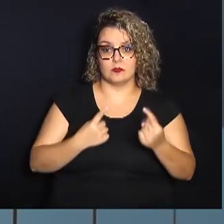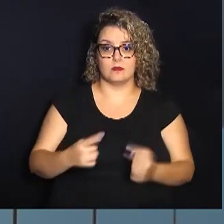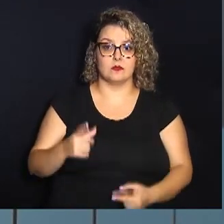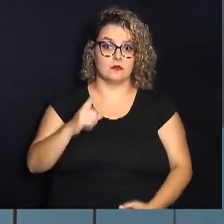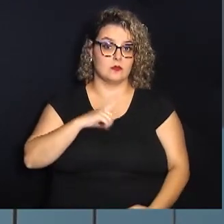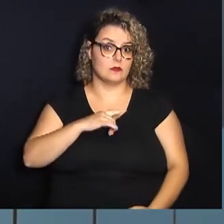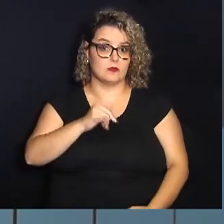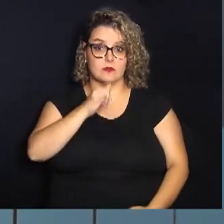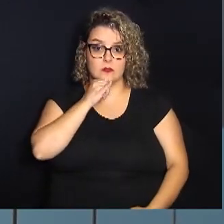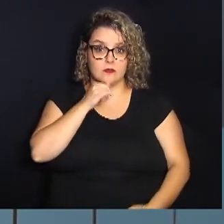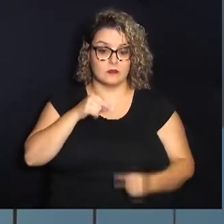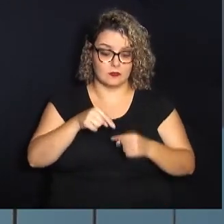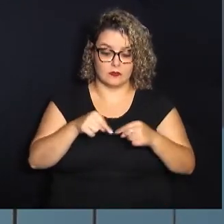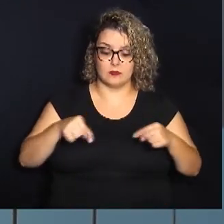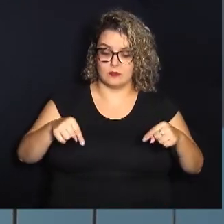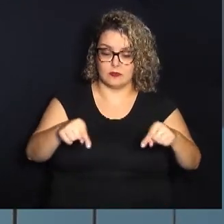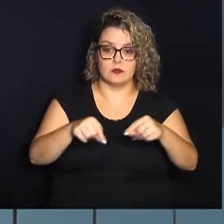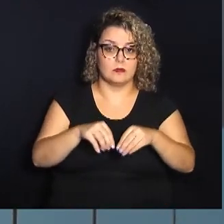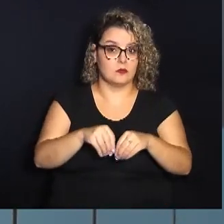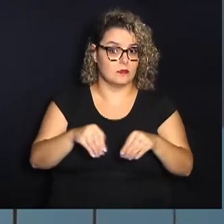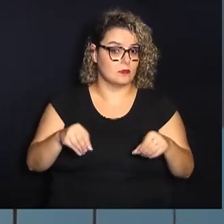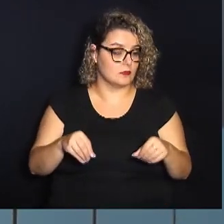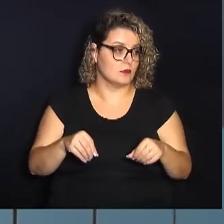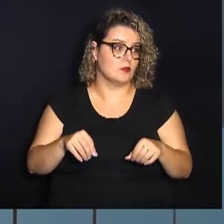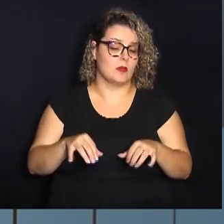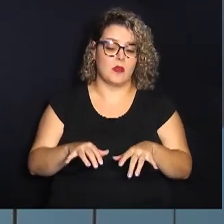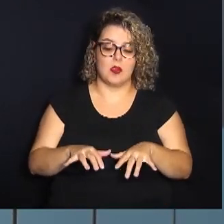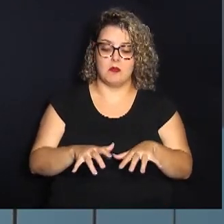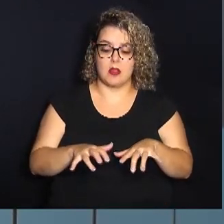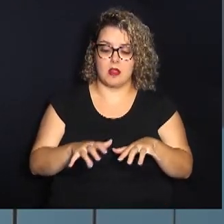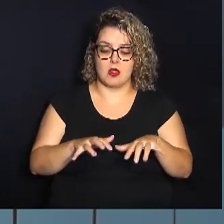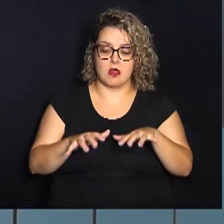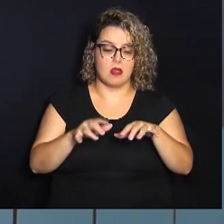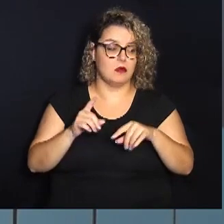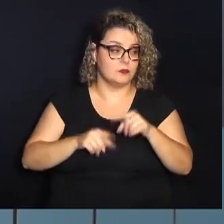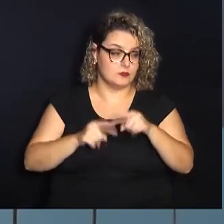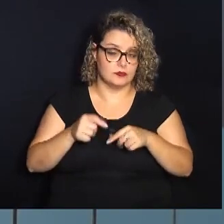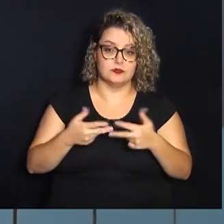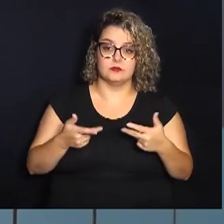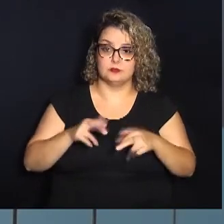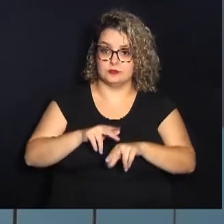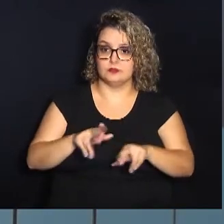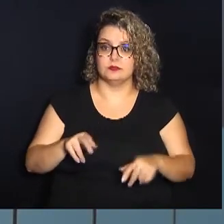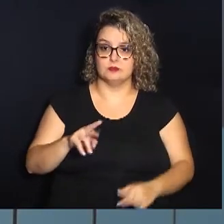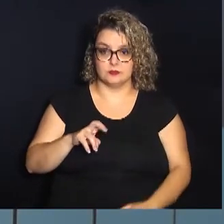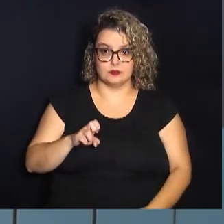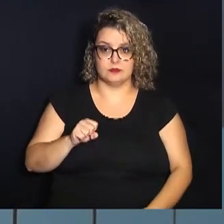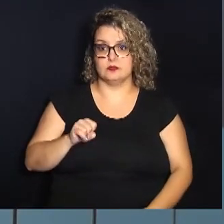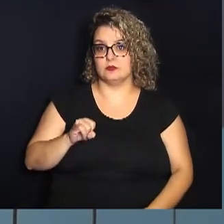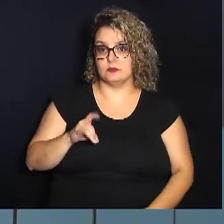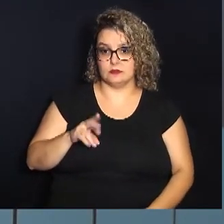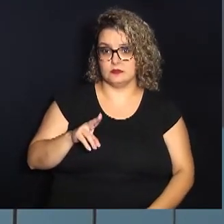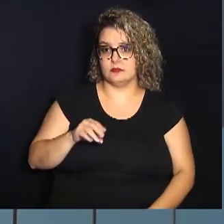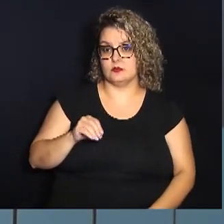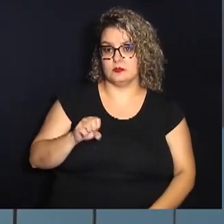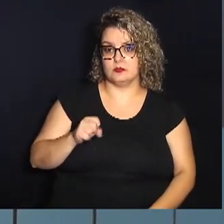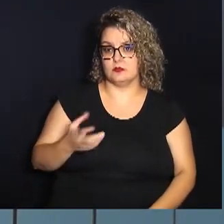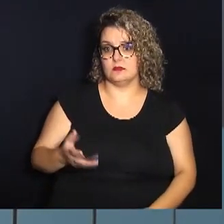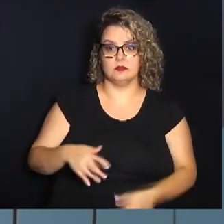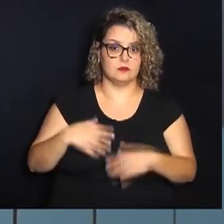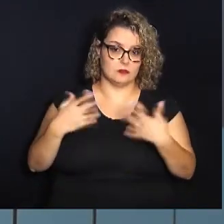exemplo, terrenos e mais terrenos, que acumulam muitos materiais, muitos resíduos, né?